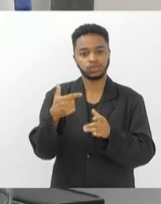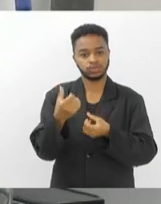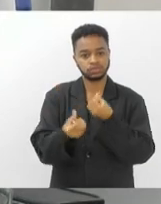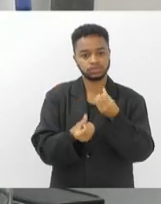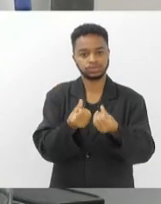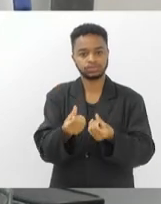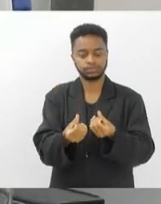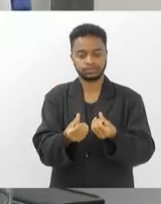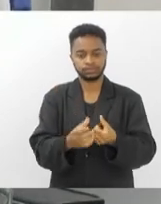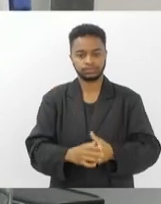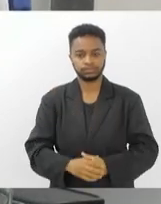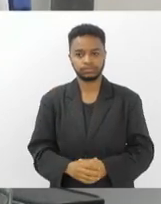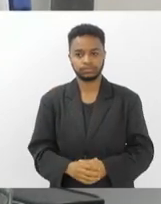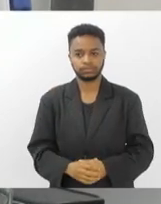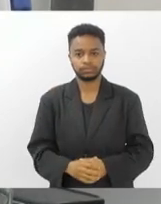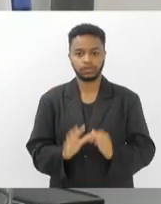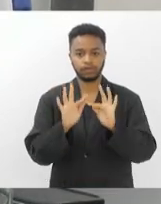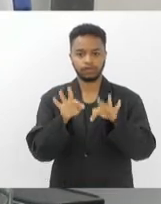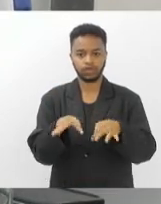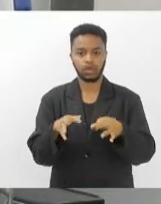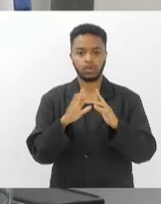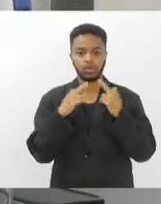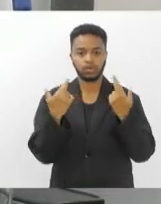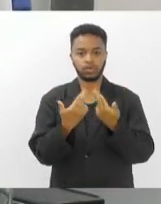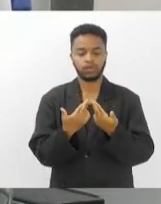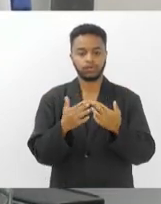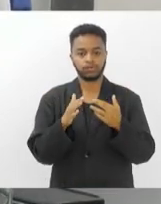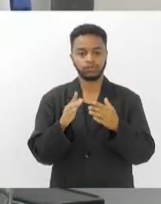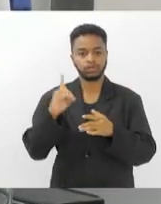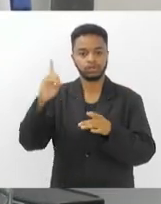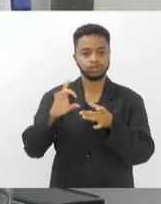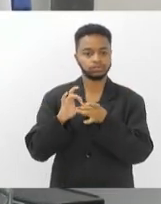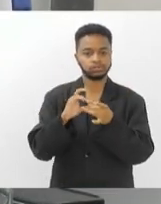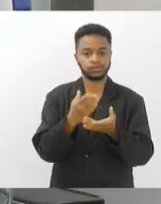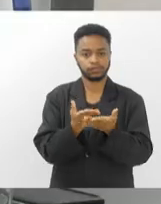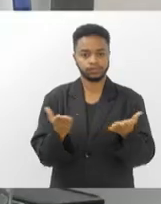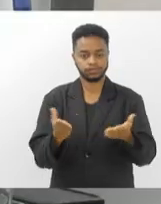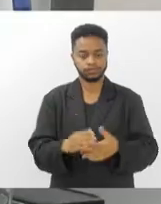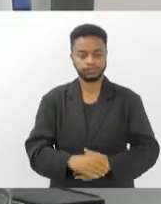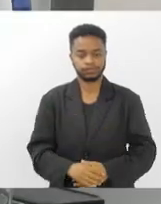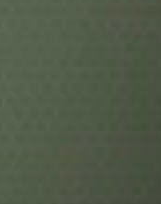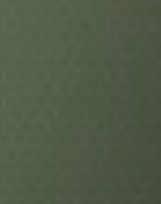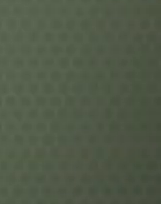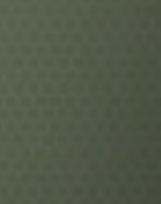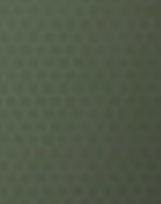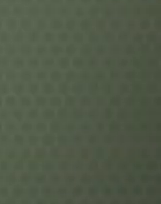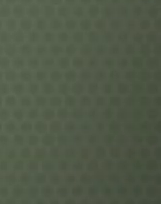até o próximo semestre. Está encerrada a sessão, fiquem com Deus. Muito bom. Gente.